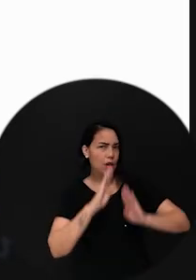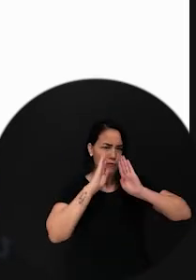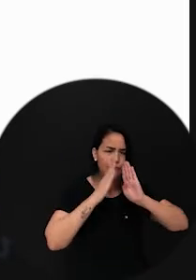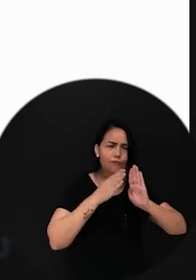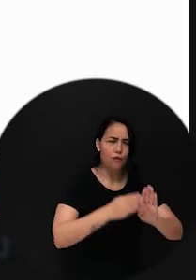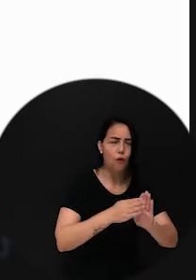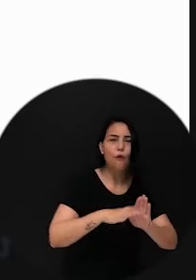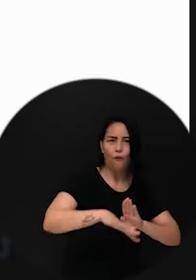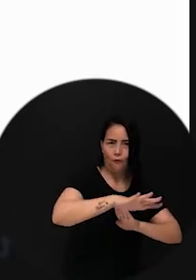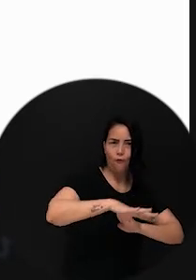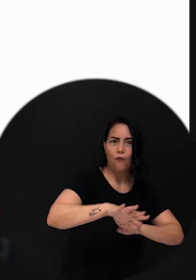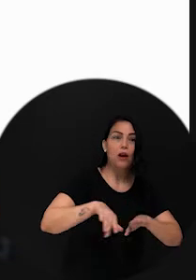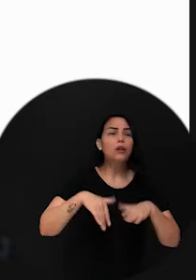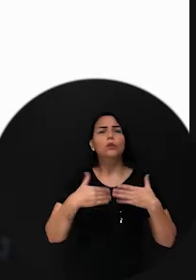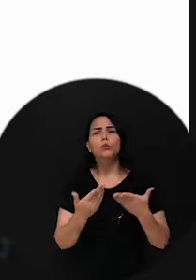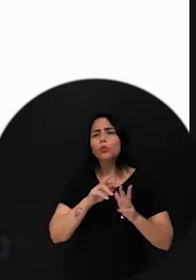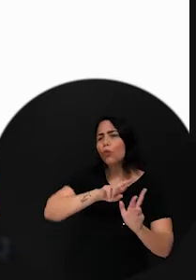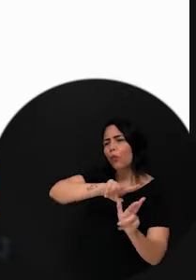gratuita, beleza?